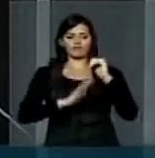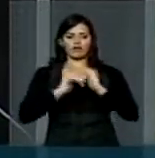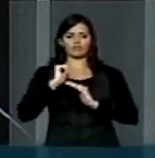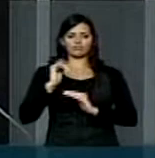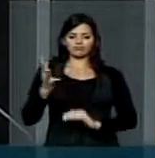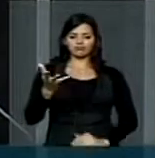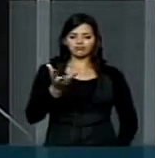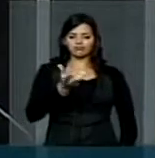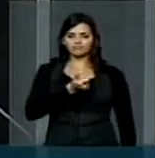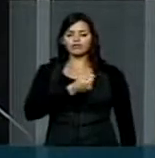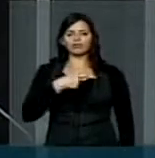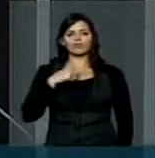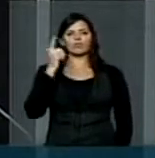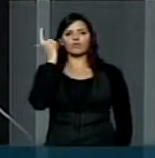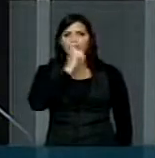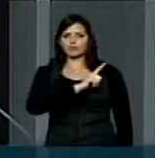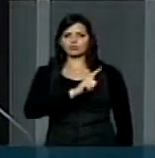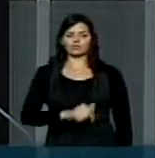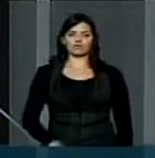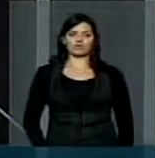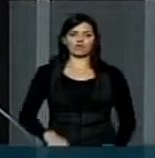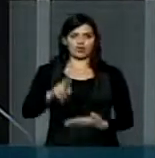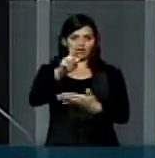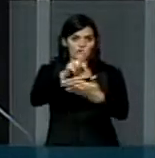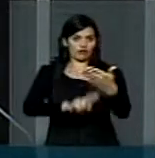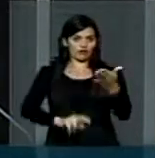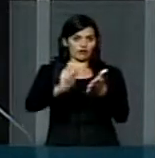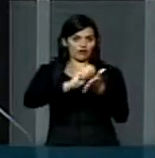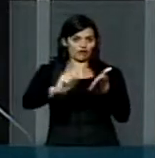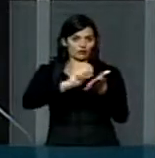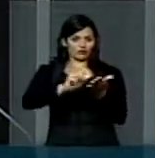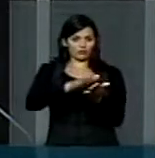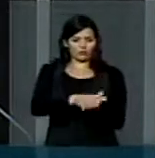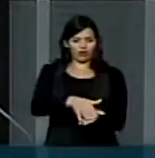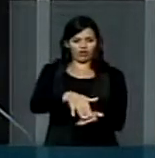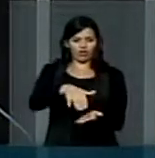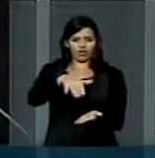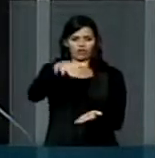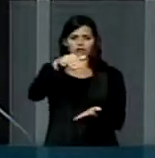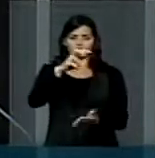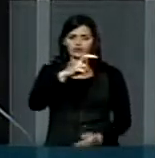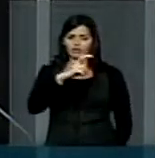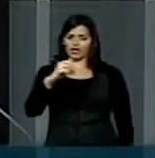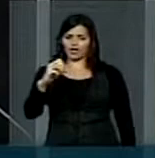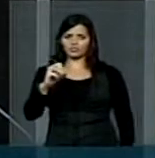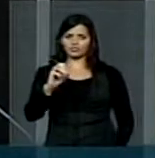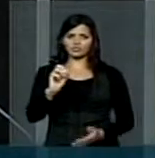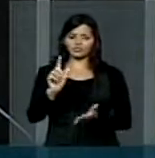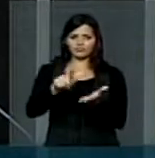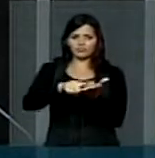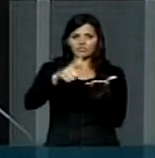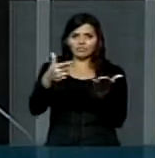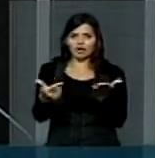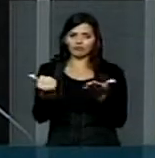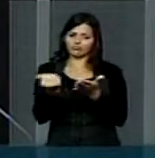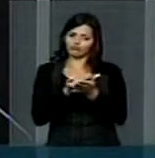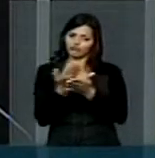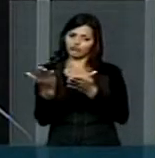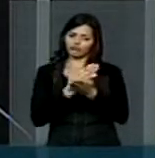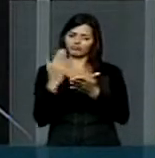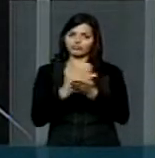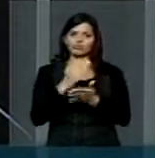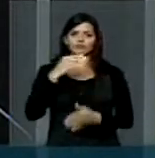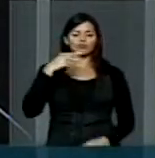dessa dedicação no relatório de mais de 500 páginas do Procurador Regional da República,